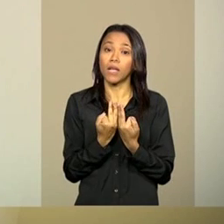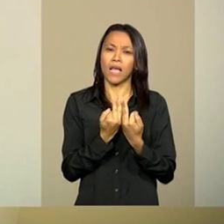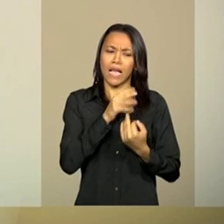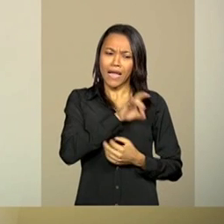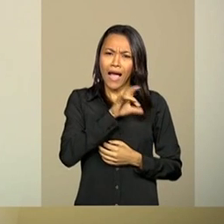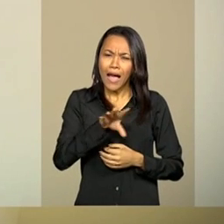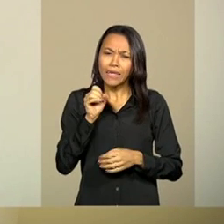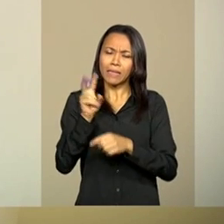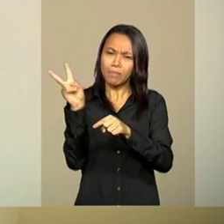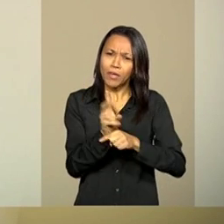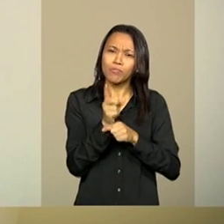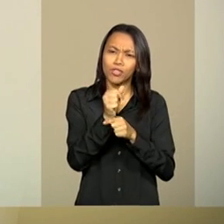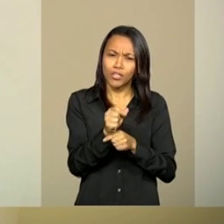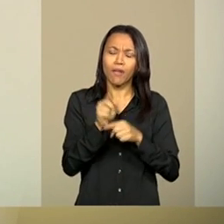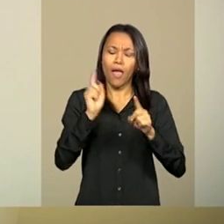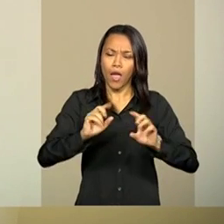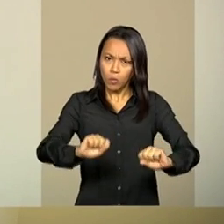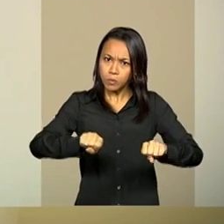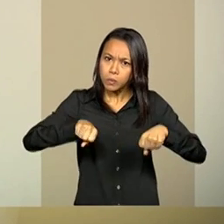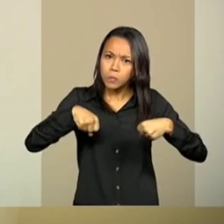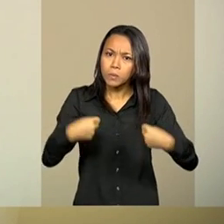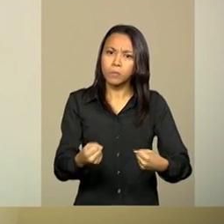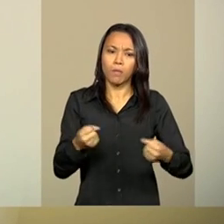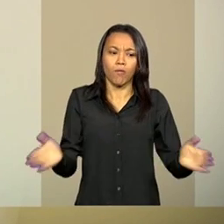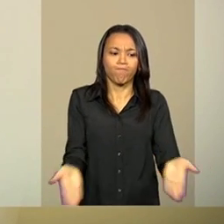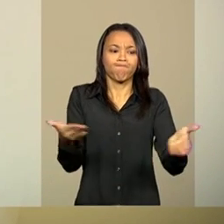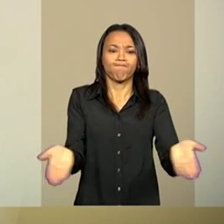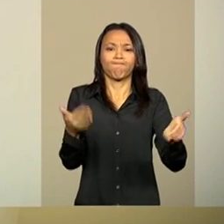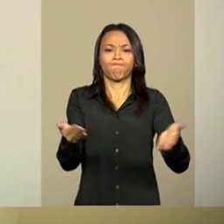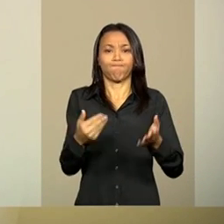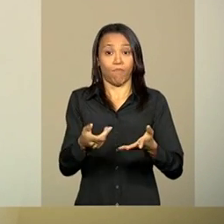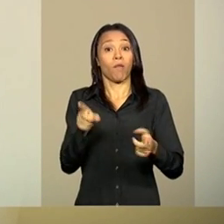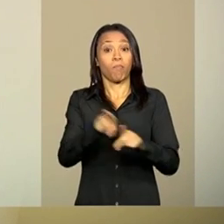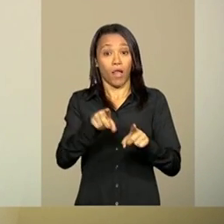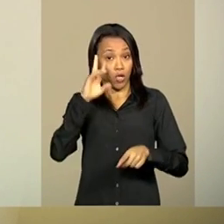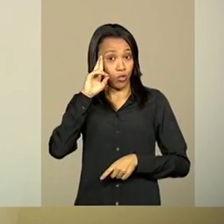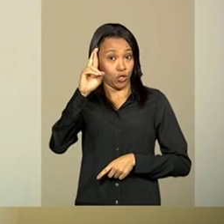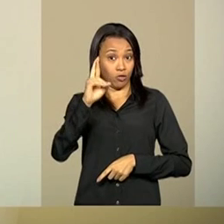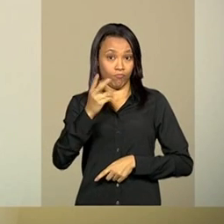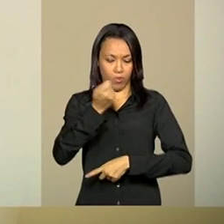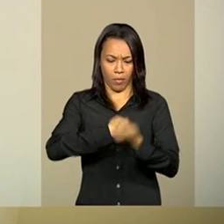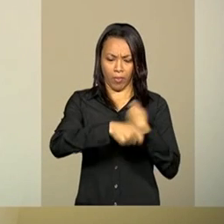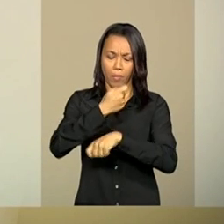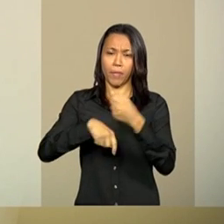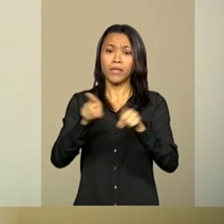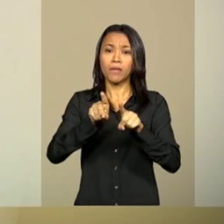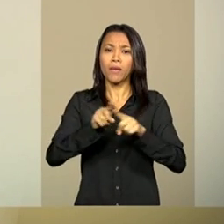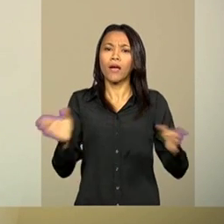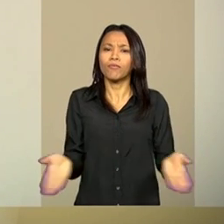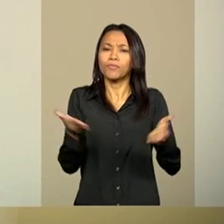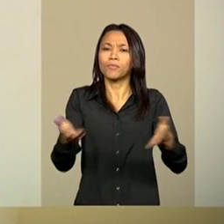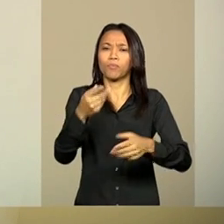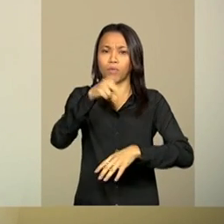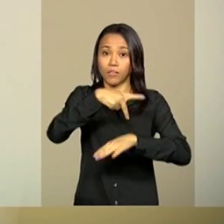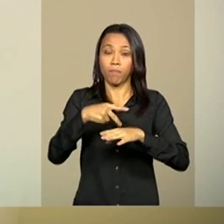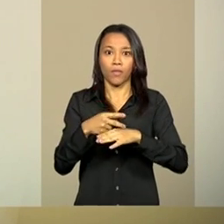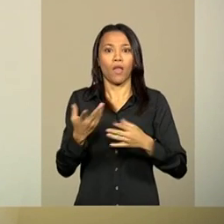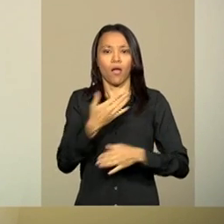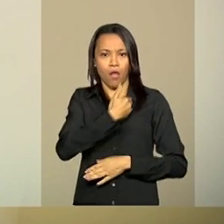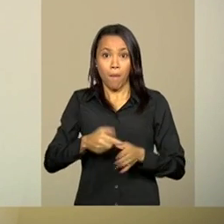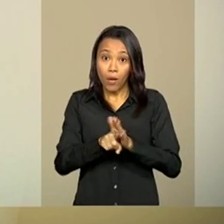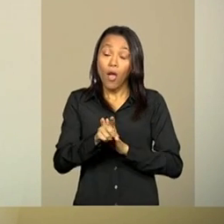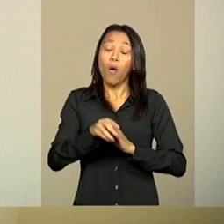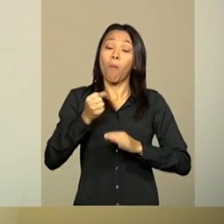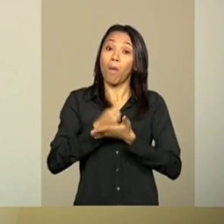é uma alavanca para os nossos pequenos empresários e é mais desenvolvimento para o brasil um grande apoio do governo os